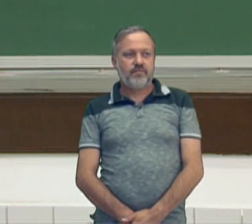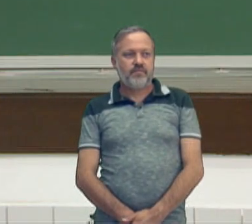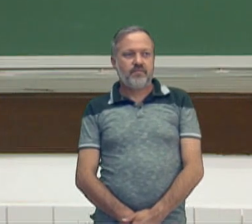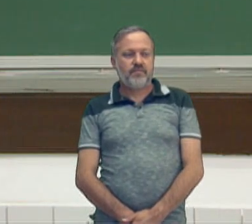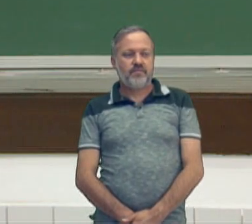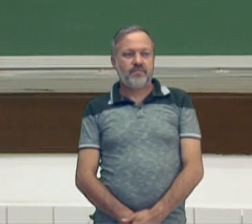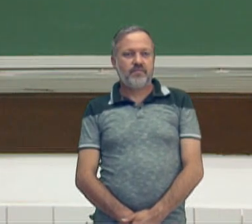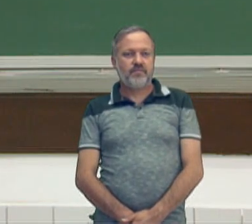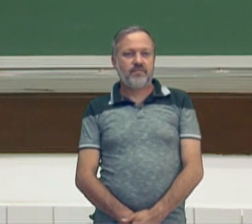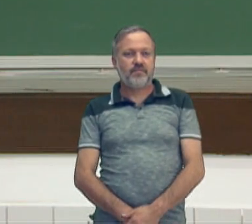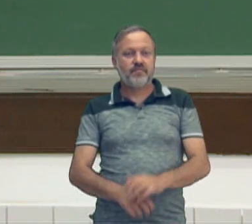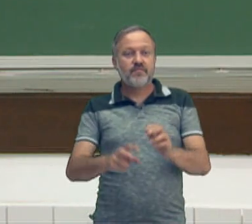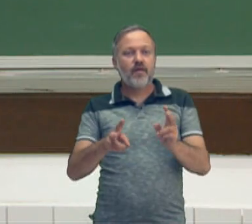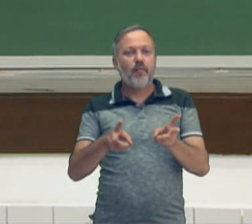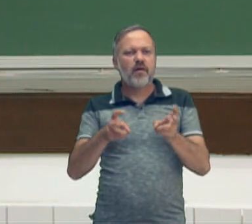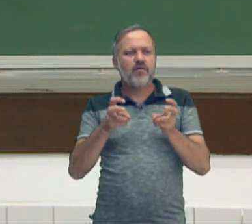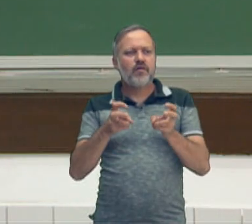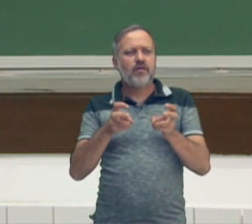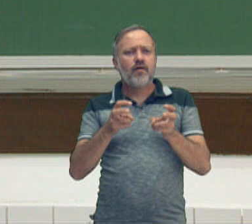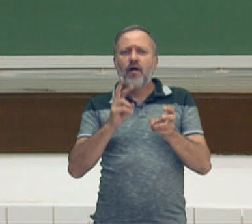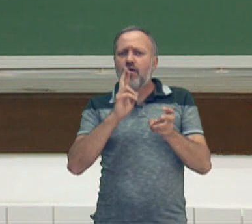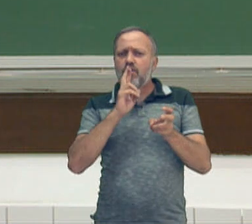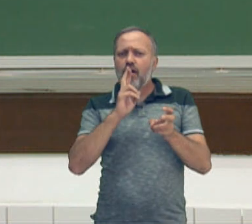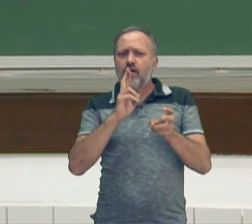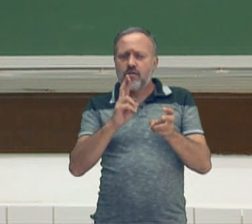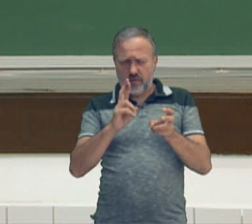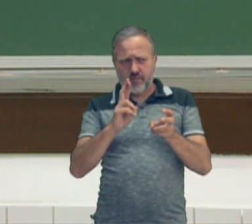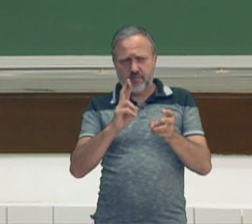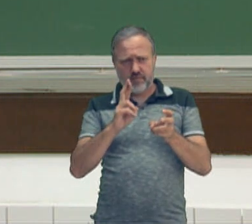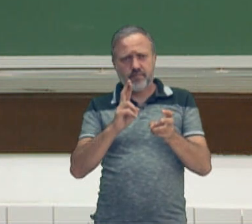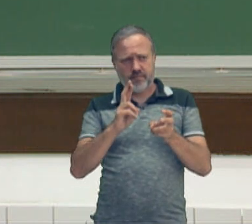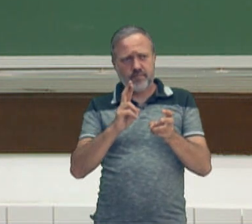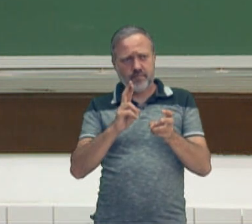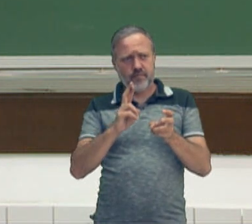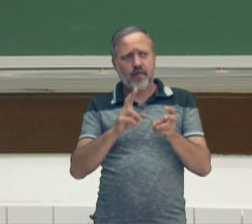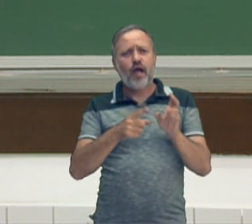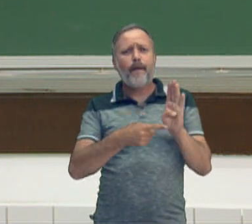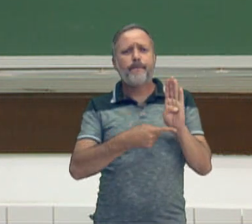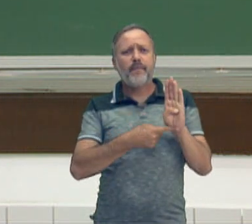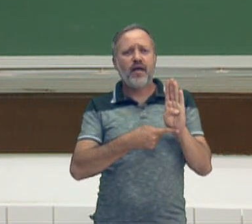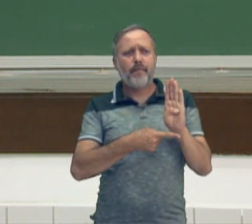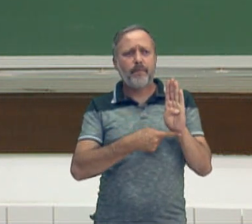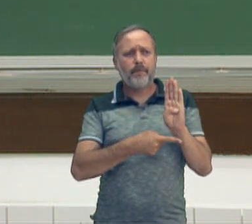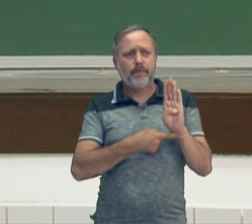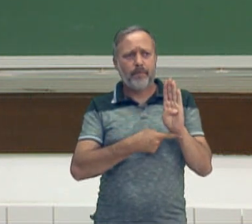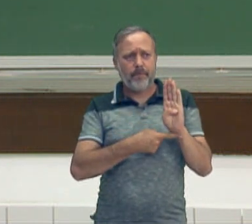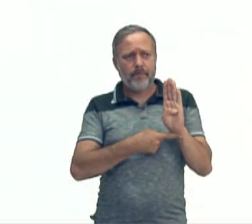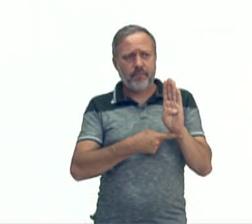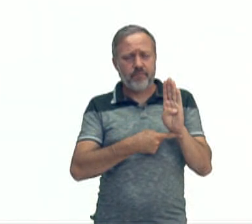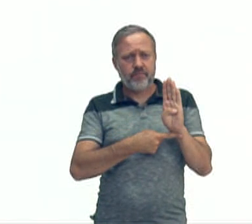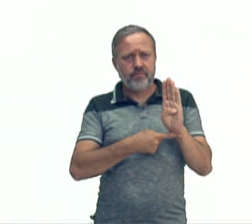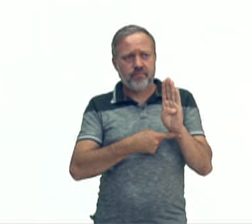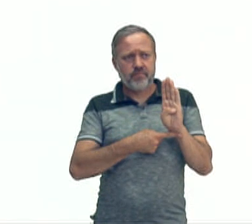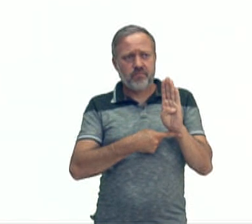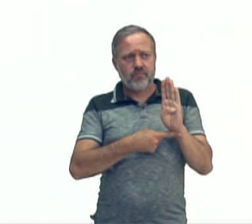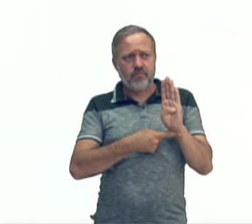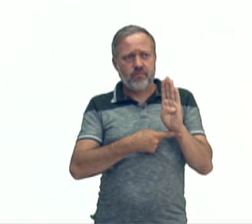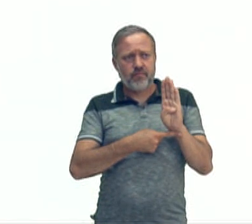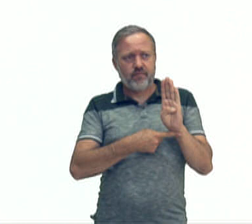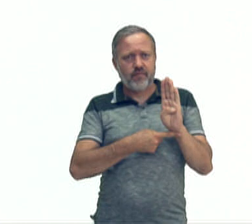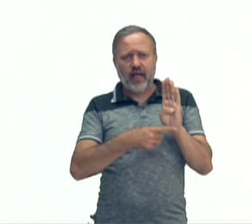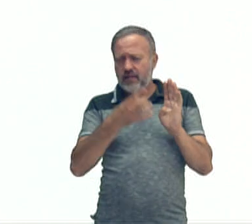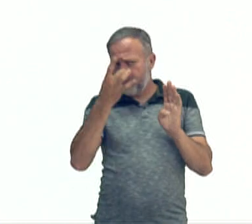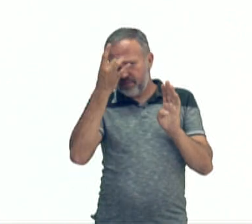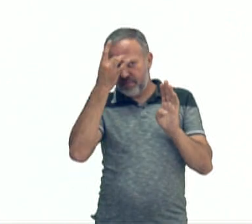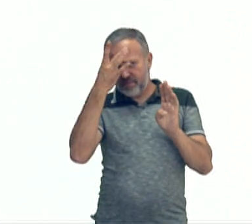Gente, você já deve ter... Deu tempo, né? Olha lá como é que ficou. Já coloquei até a resposta ali para você. Que era muito